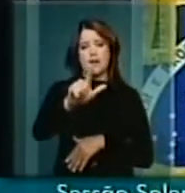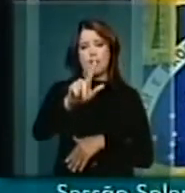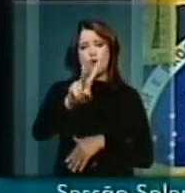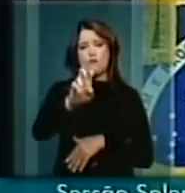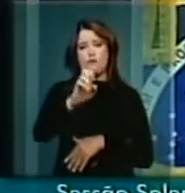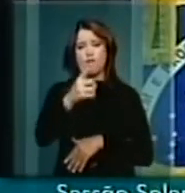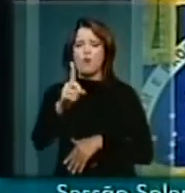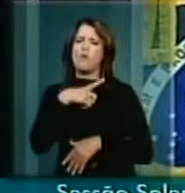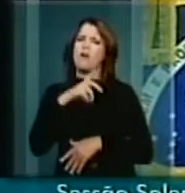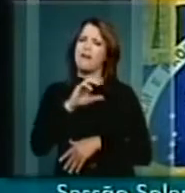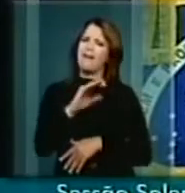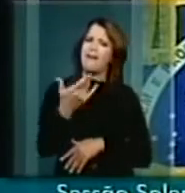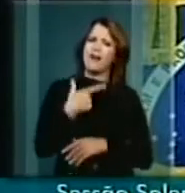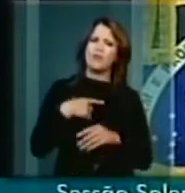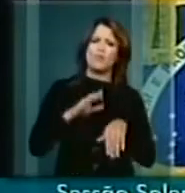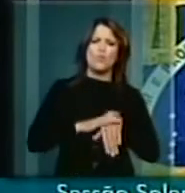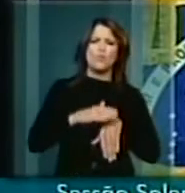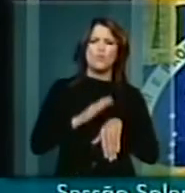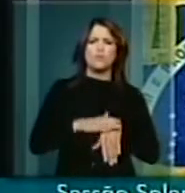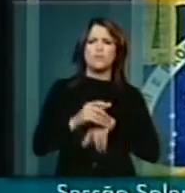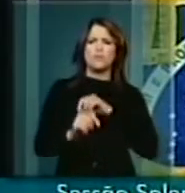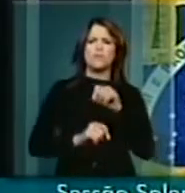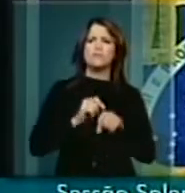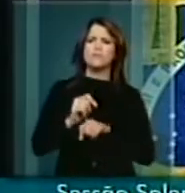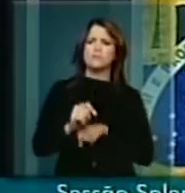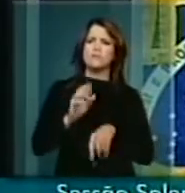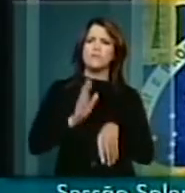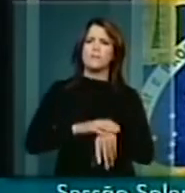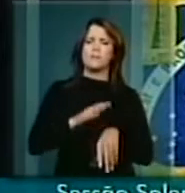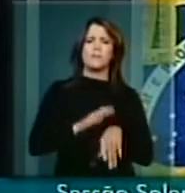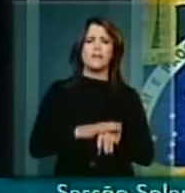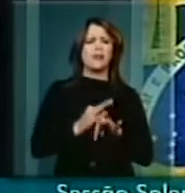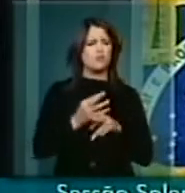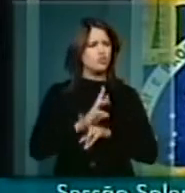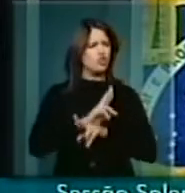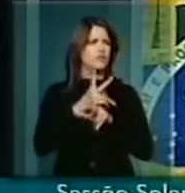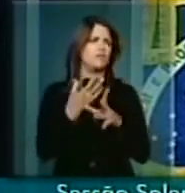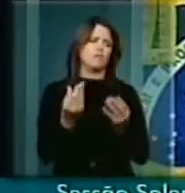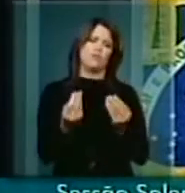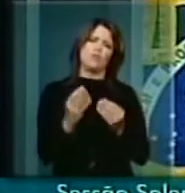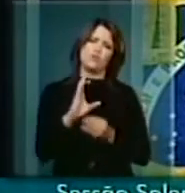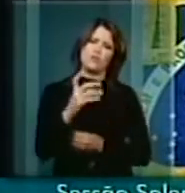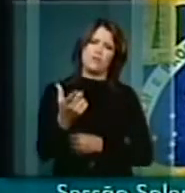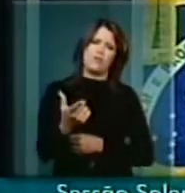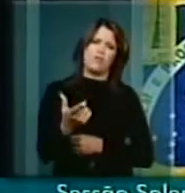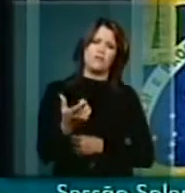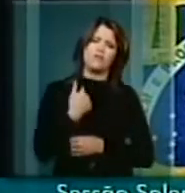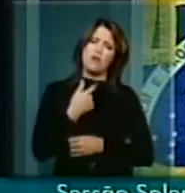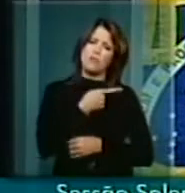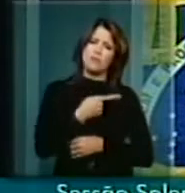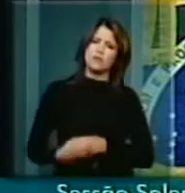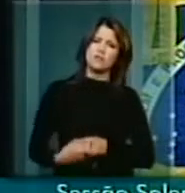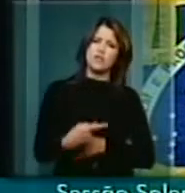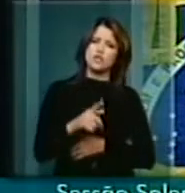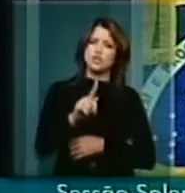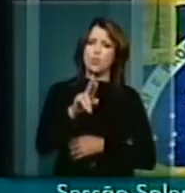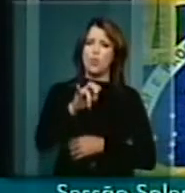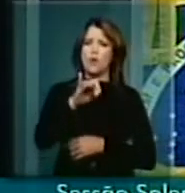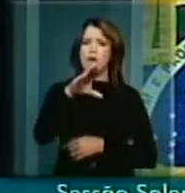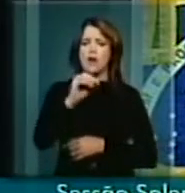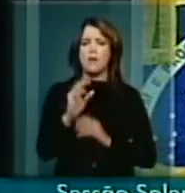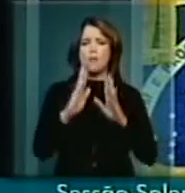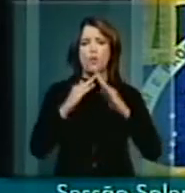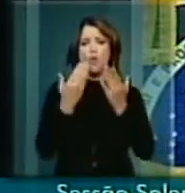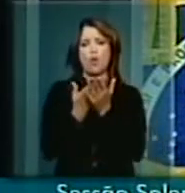Evidentemente que um período muito diferente da vida nacional. Fui presidente do Grêmio do Colégio